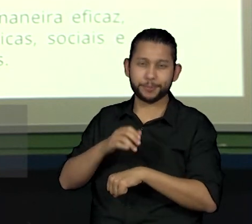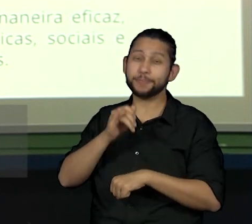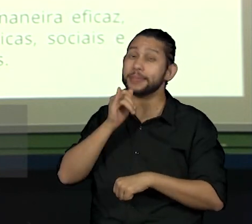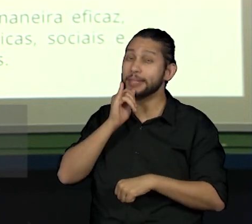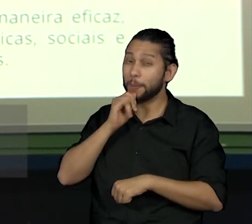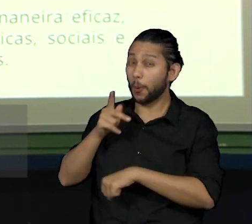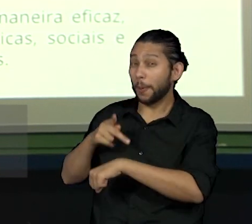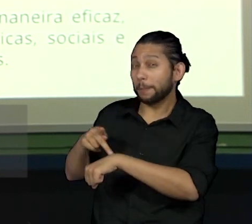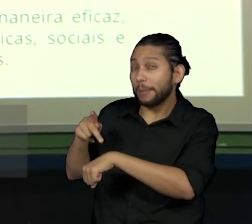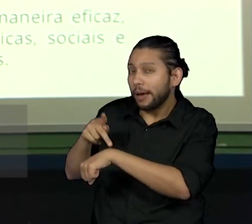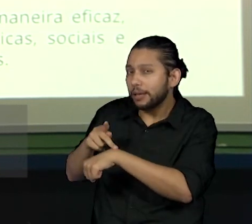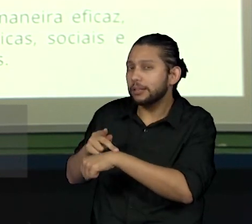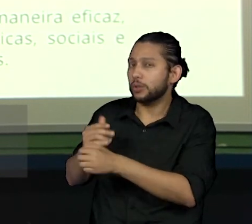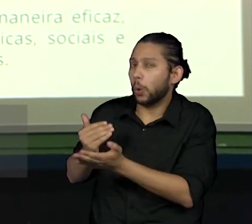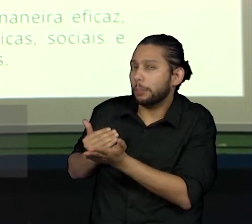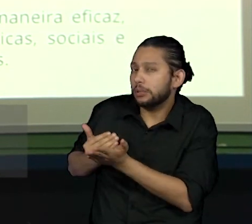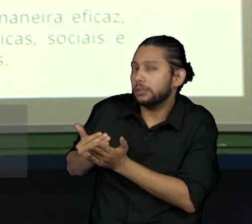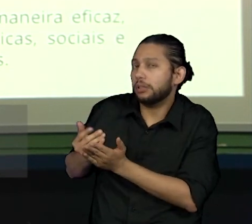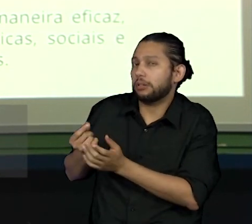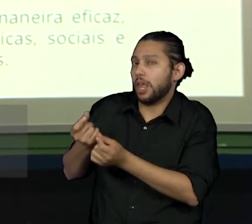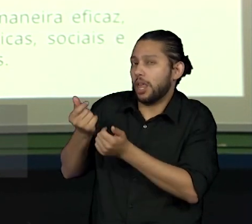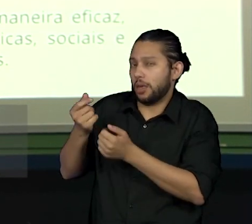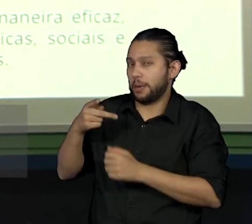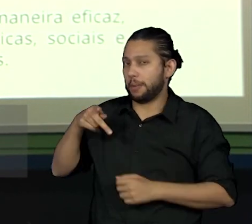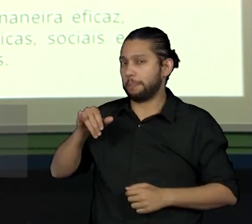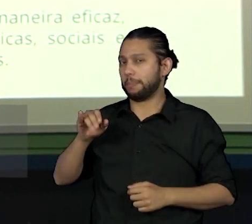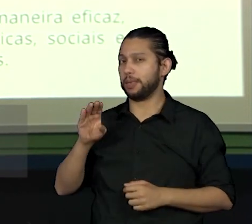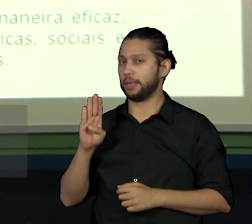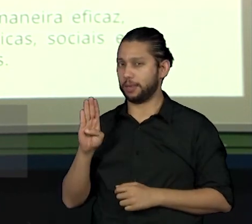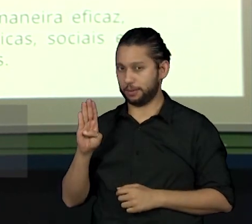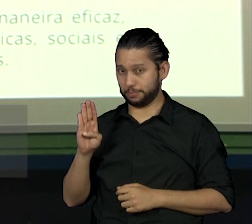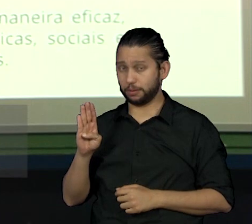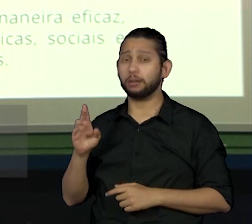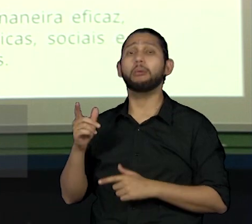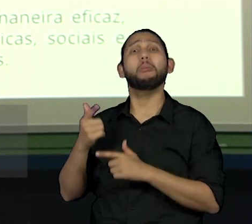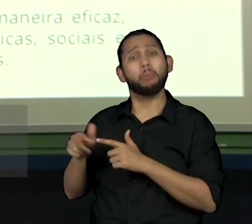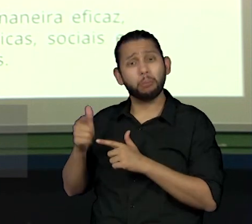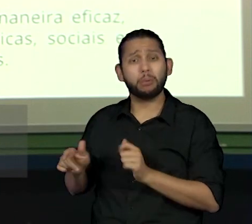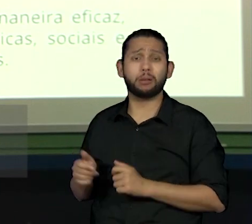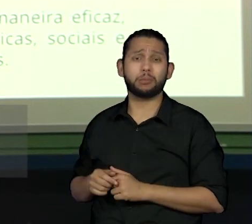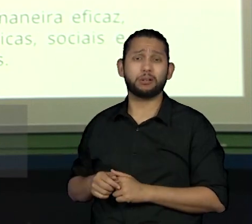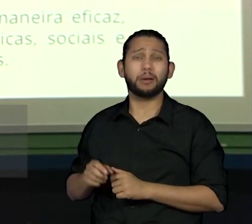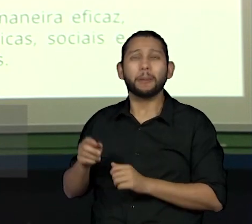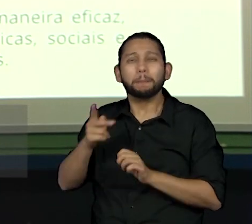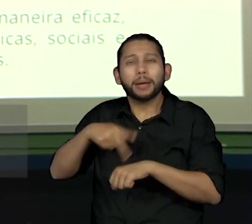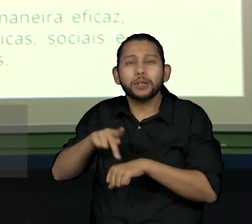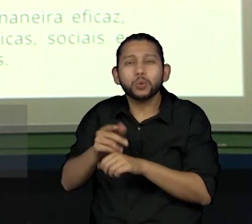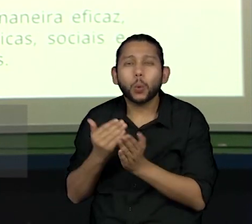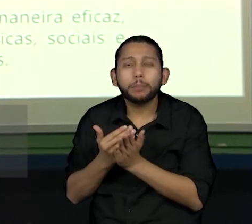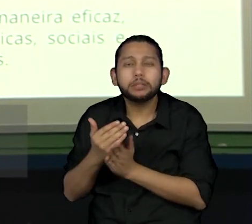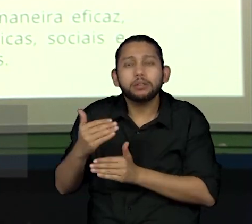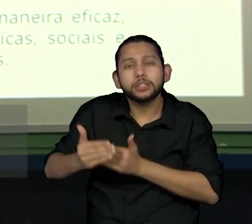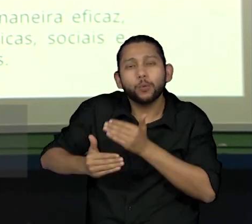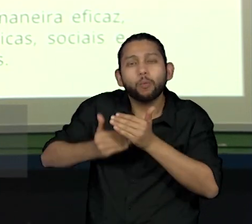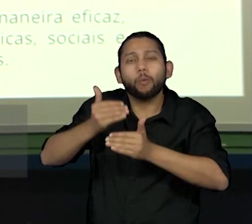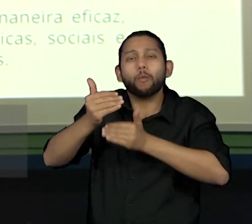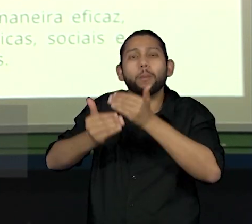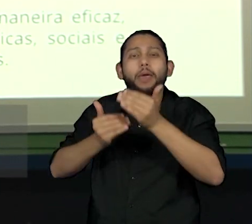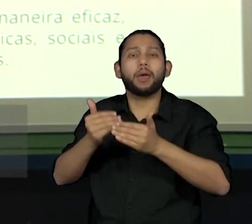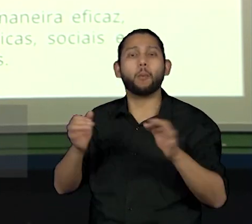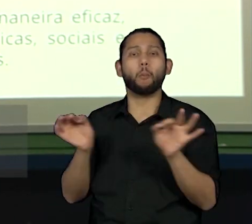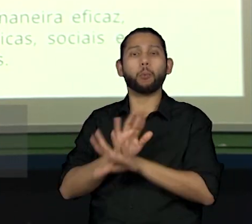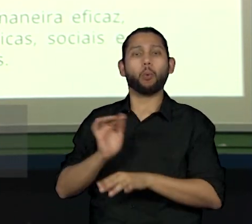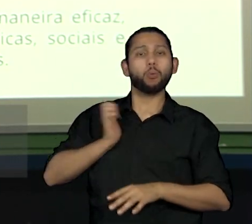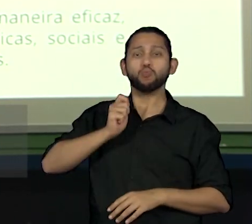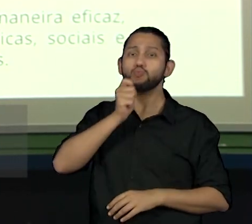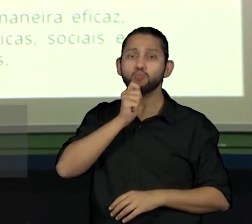em desenvolvimento, têm o seu PIB extremamente afetado quando acontecem essas tragédias ou catástrofes